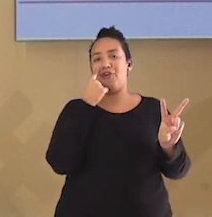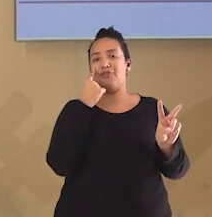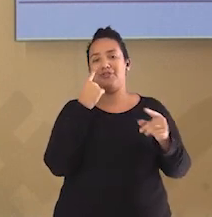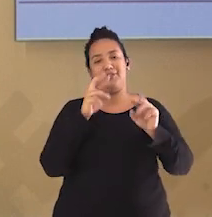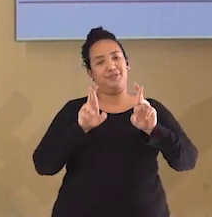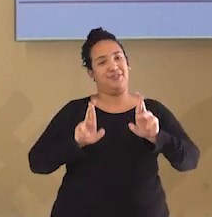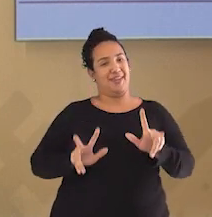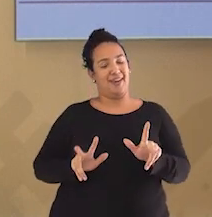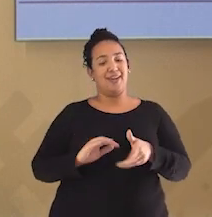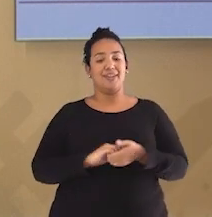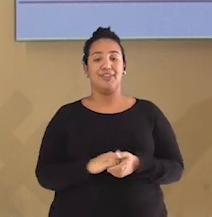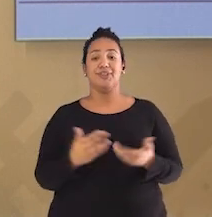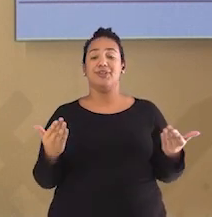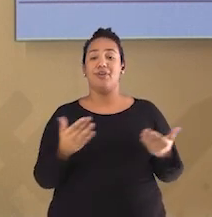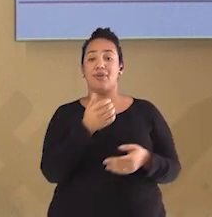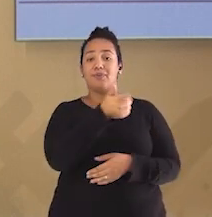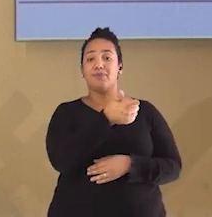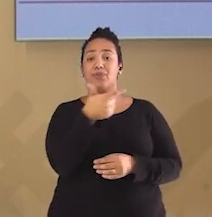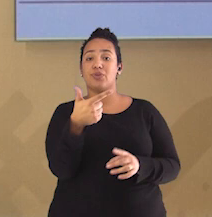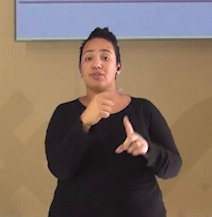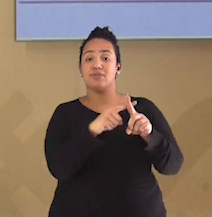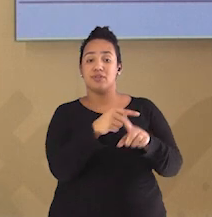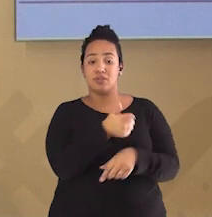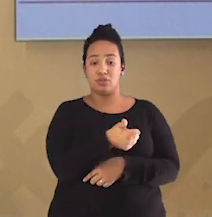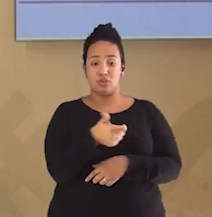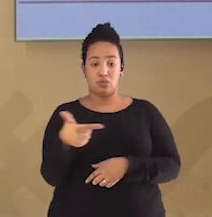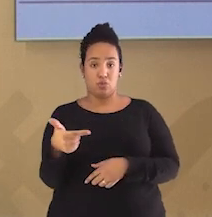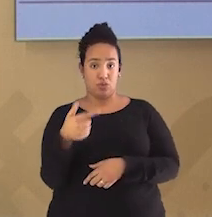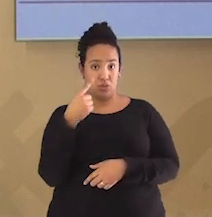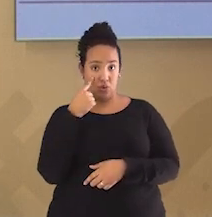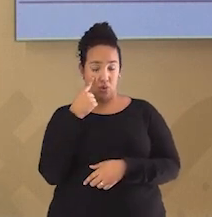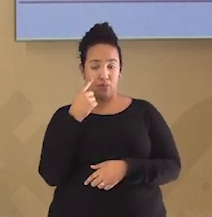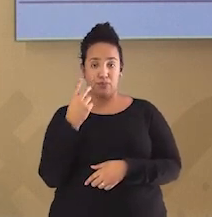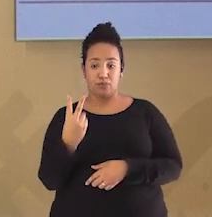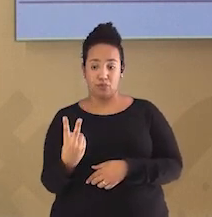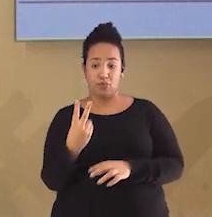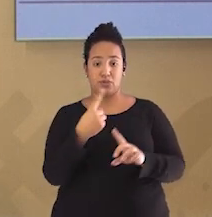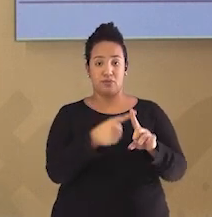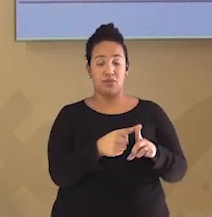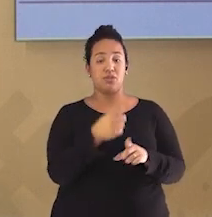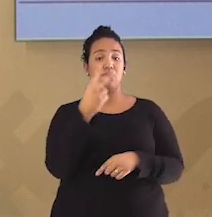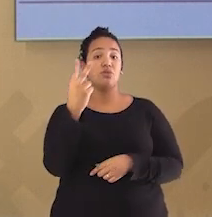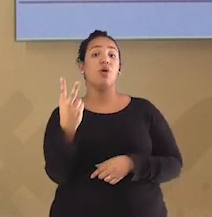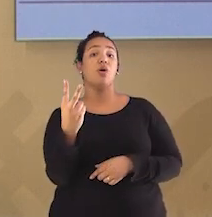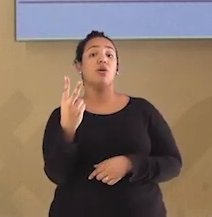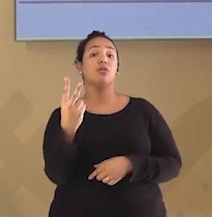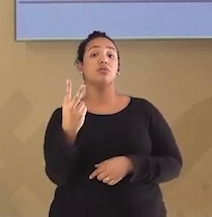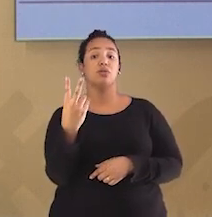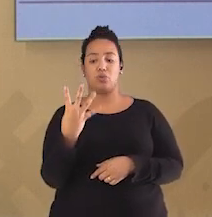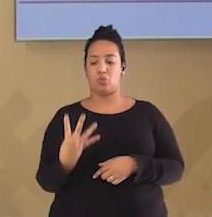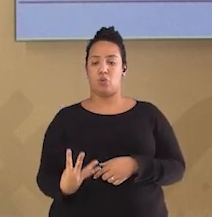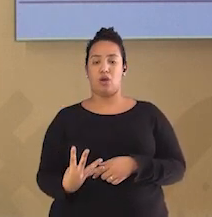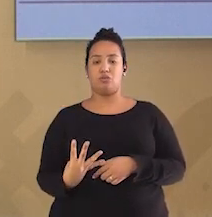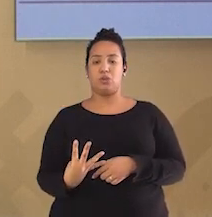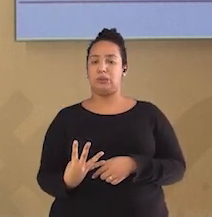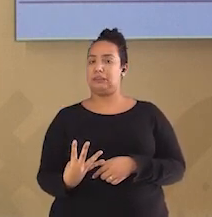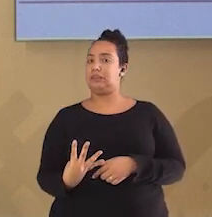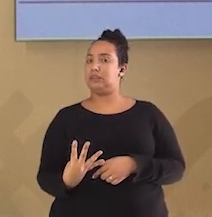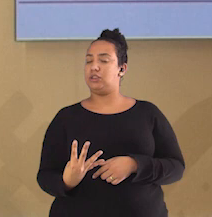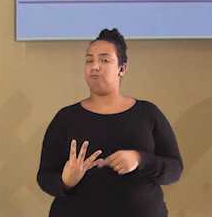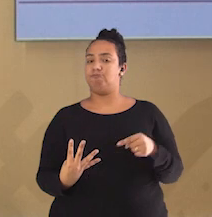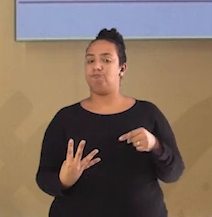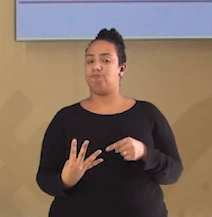próximo. 12 vezes 12. Vamos começar na unidade. 2 vezes 2,